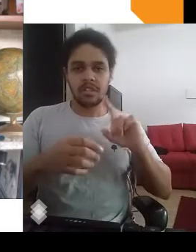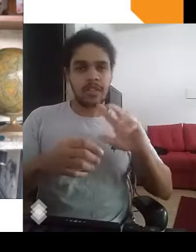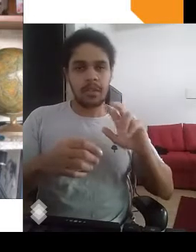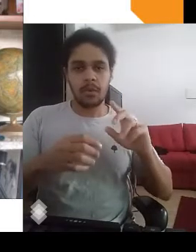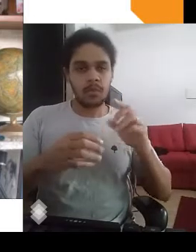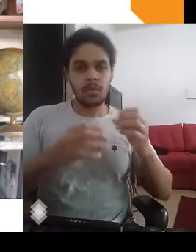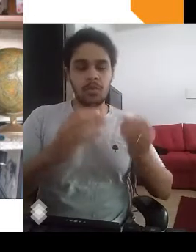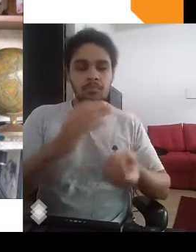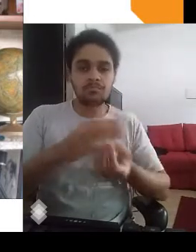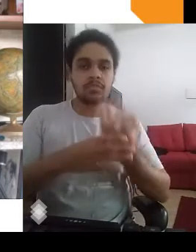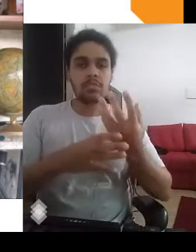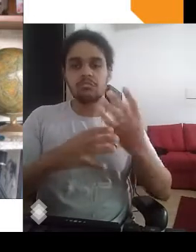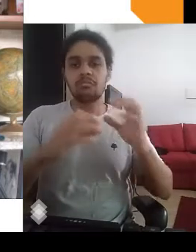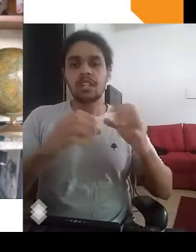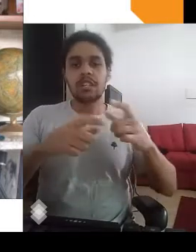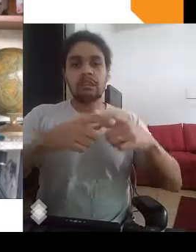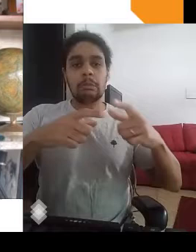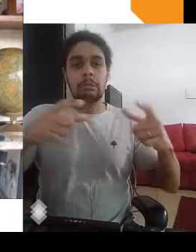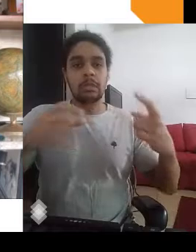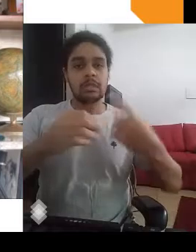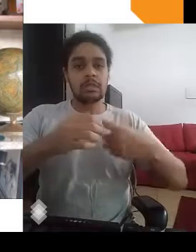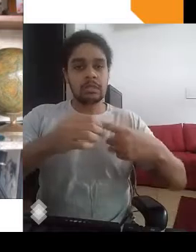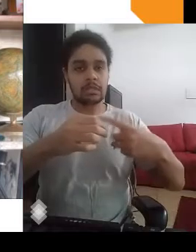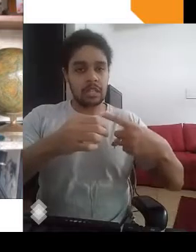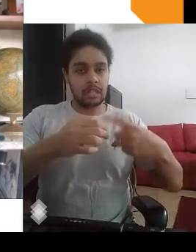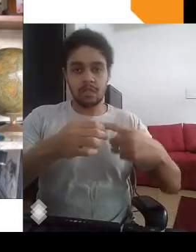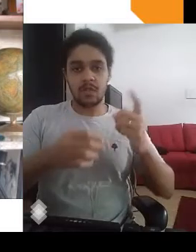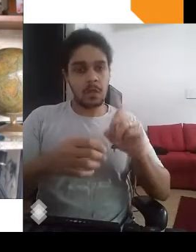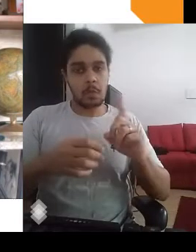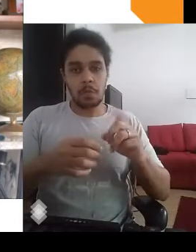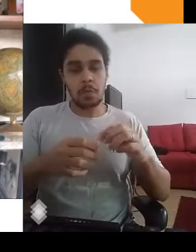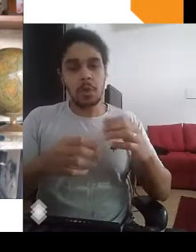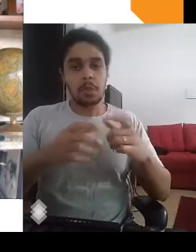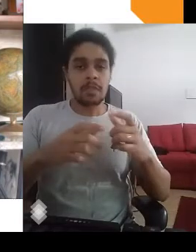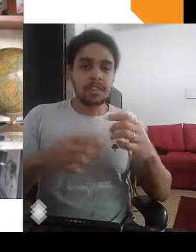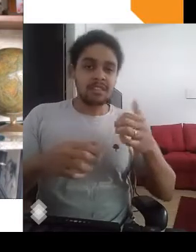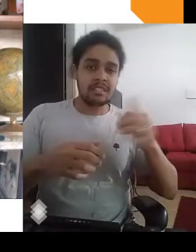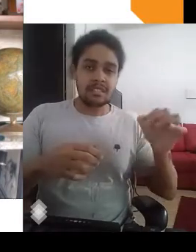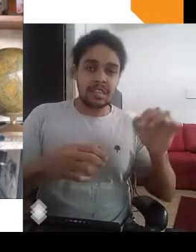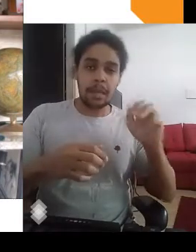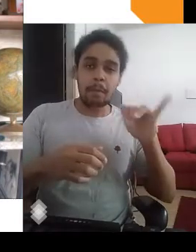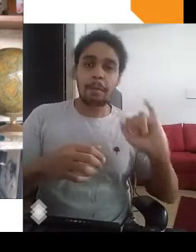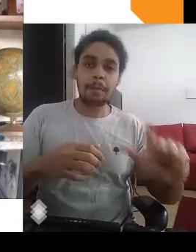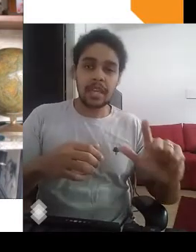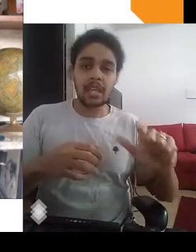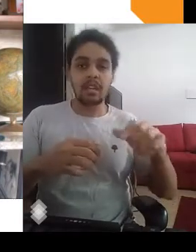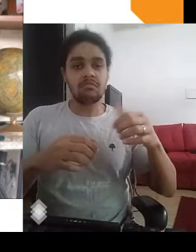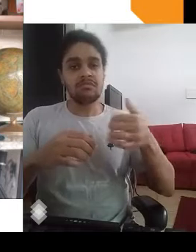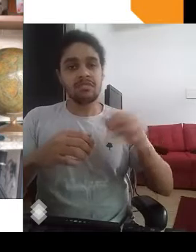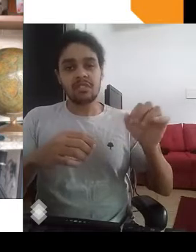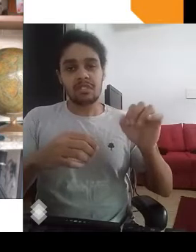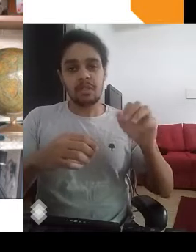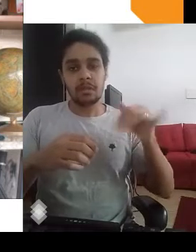ou o fortalecimento ou o crescimento de cidades pequenas e médias. Cidades com 100 mil